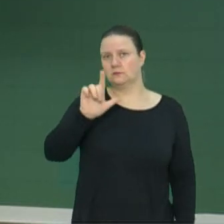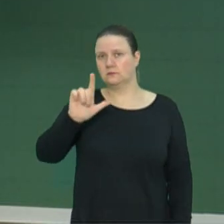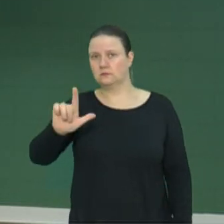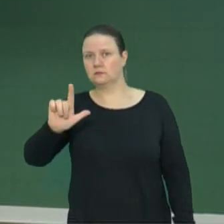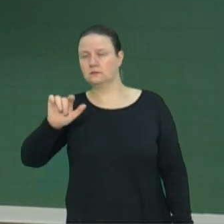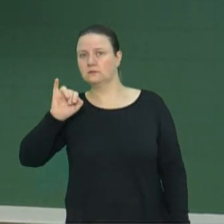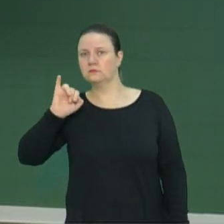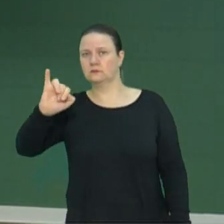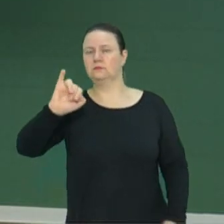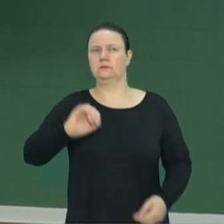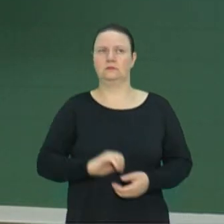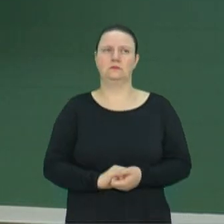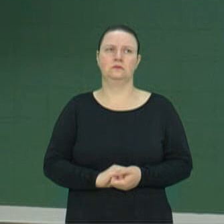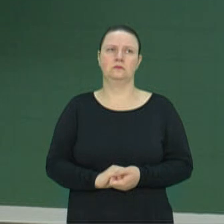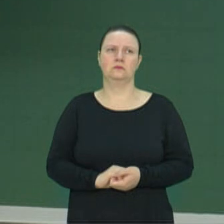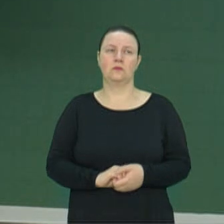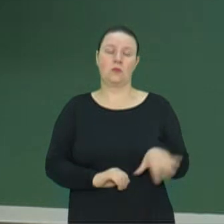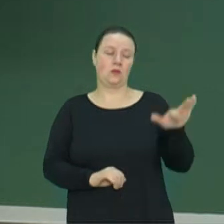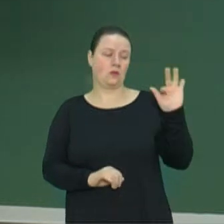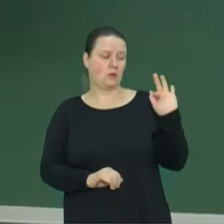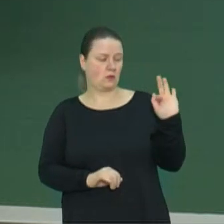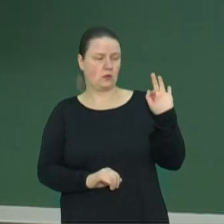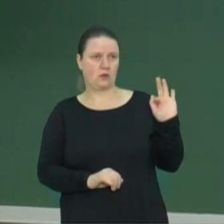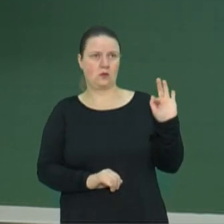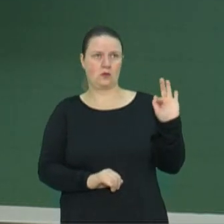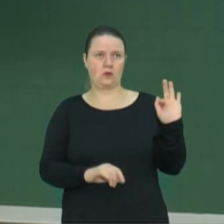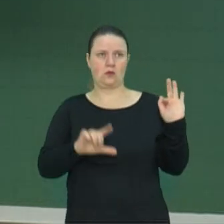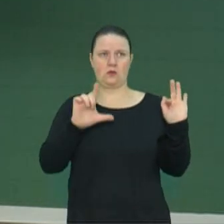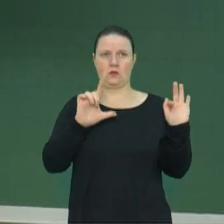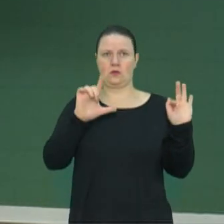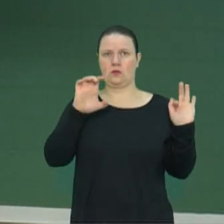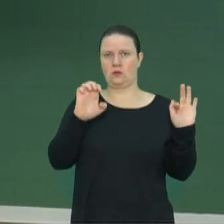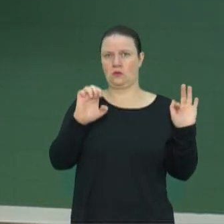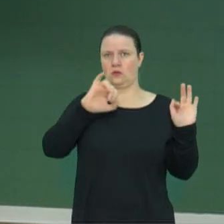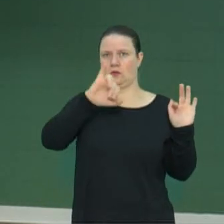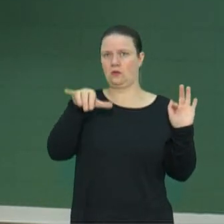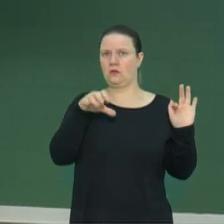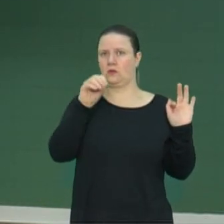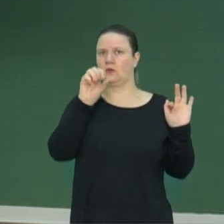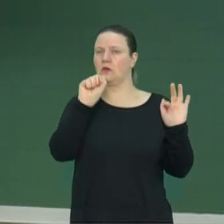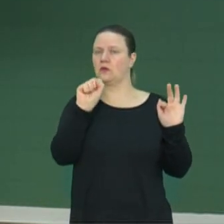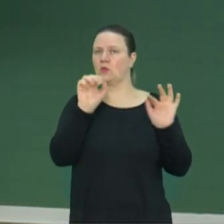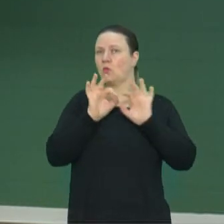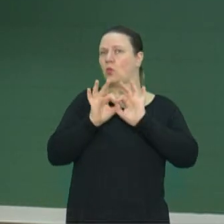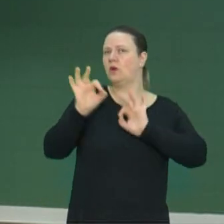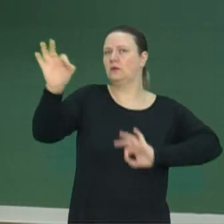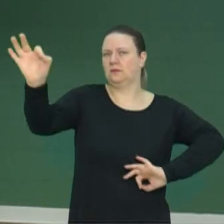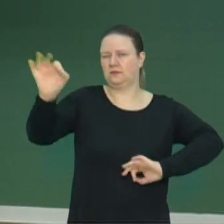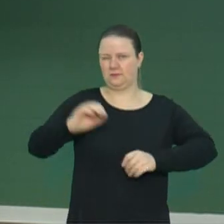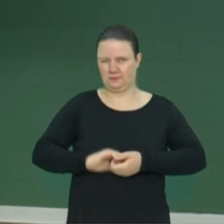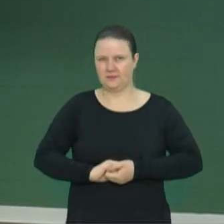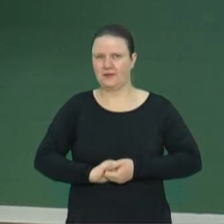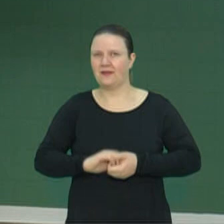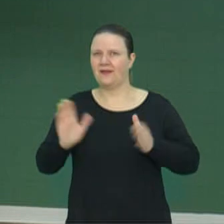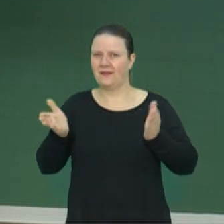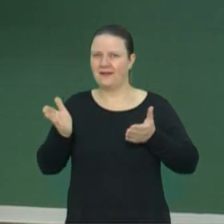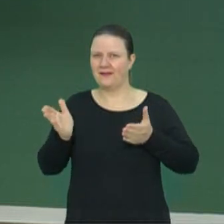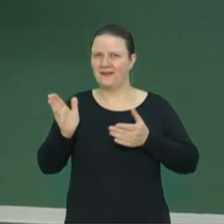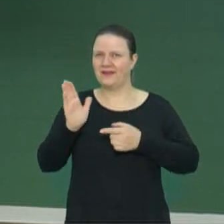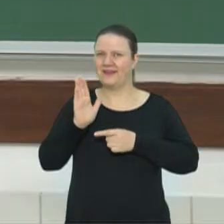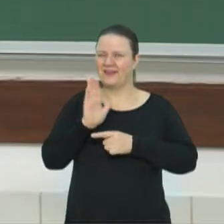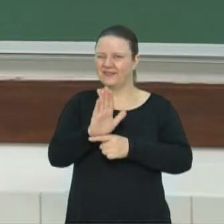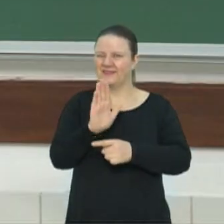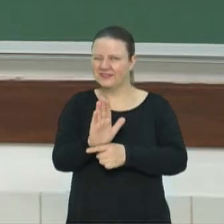demonstrativo? Letra F, temos aqui lejos. Então, com essas dicas, acredito que vai ficar fácil para vocês responderem, né?